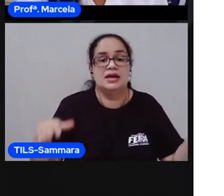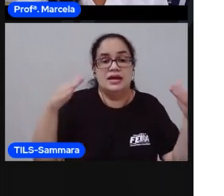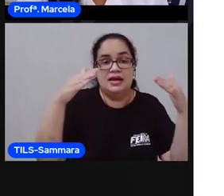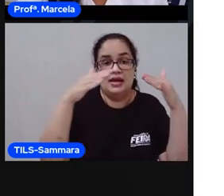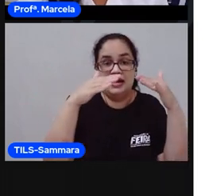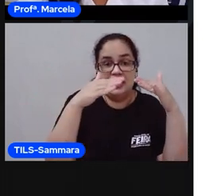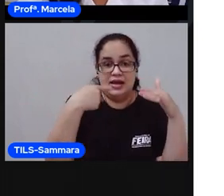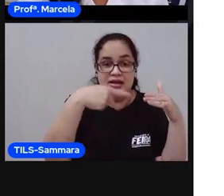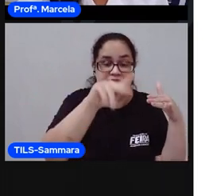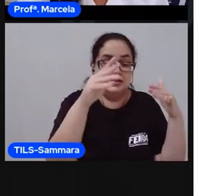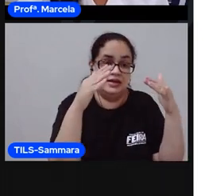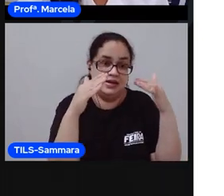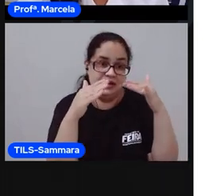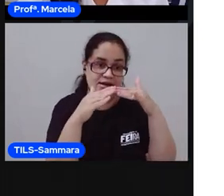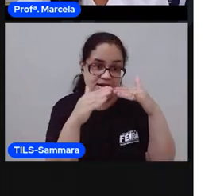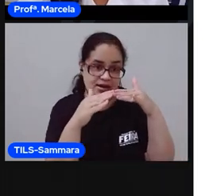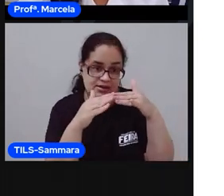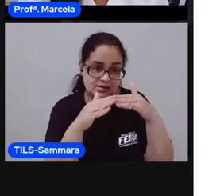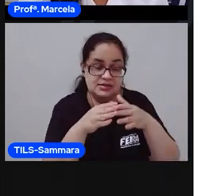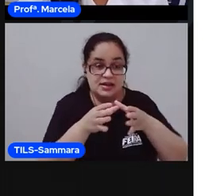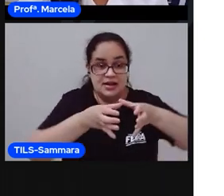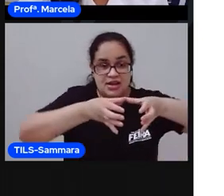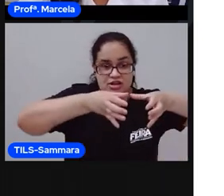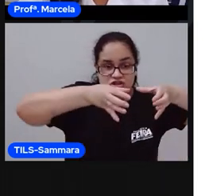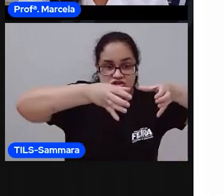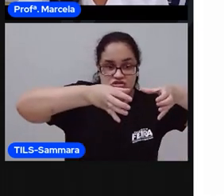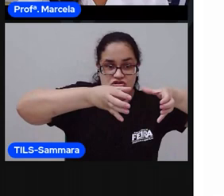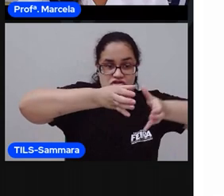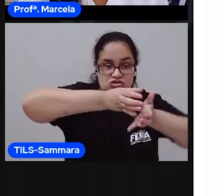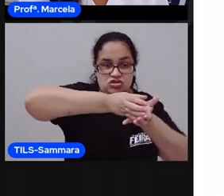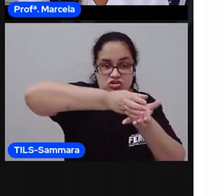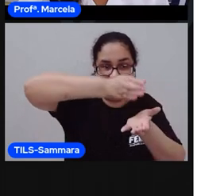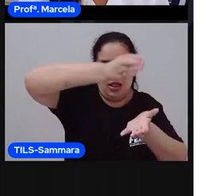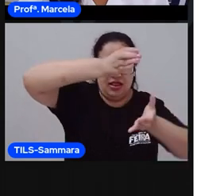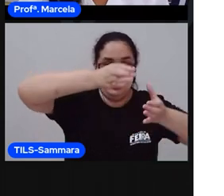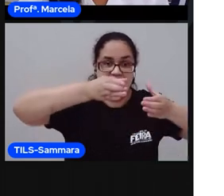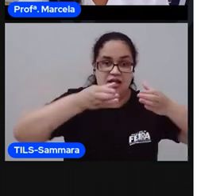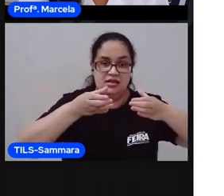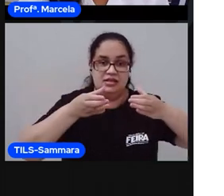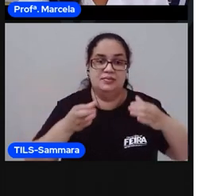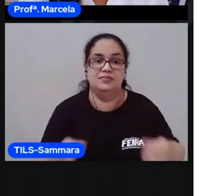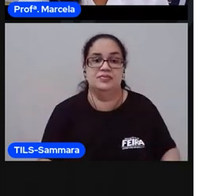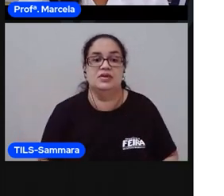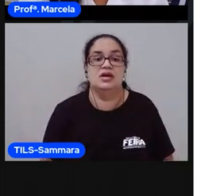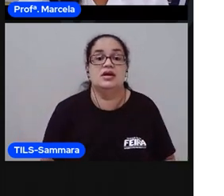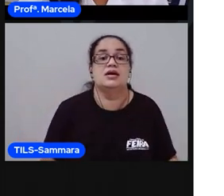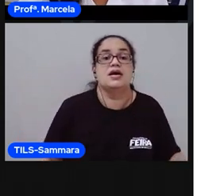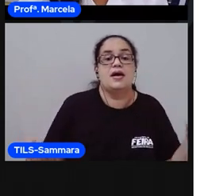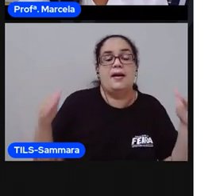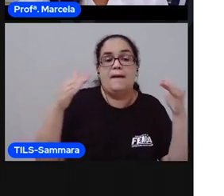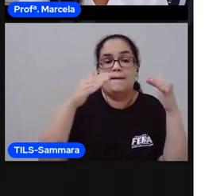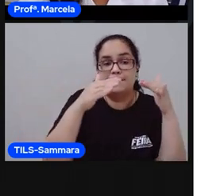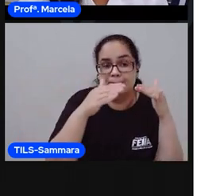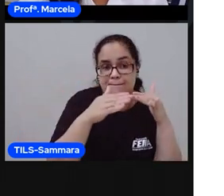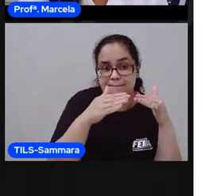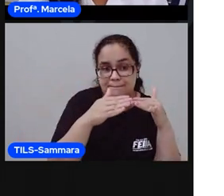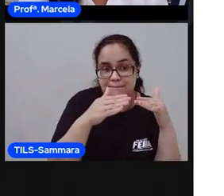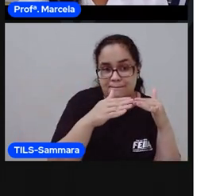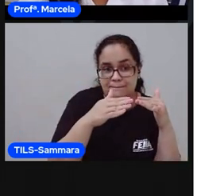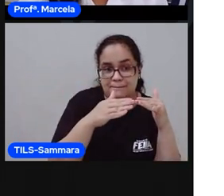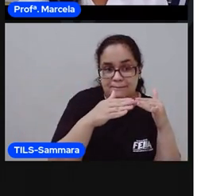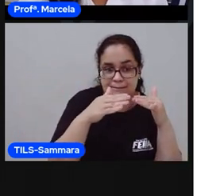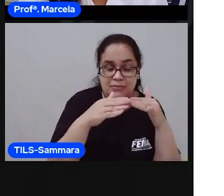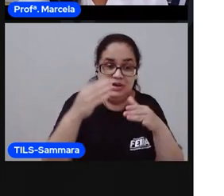Essa casa é de lata. Quem